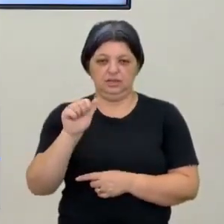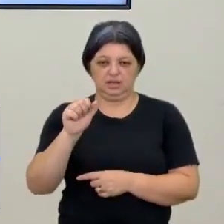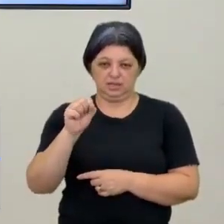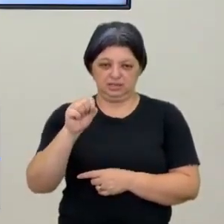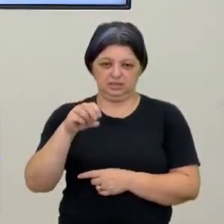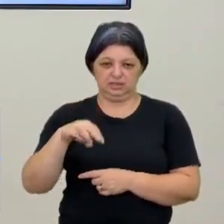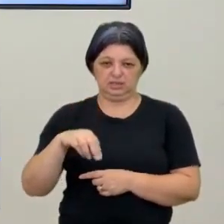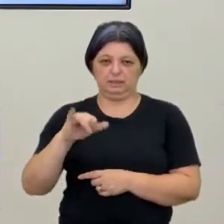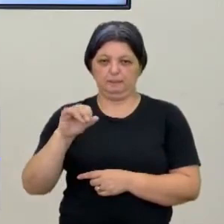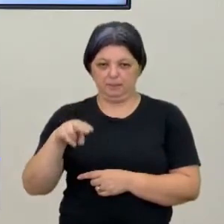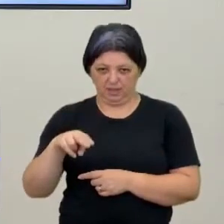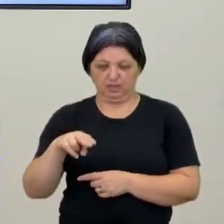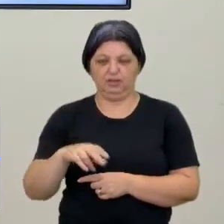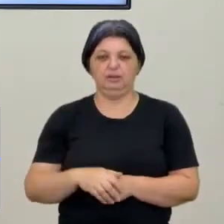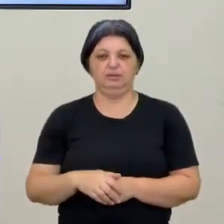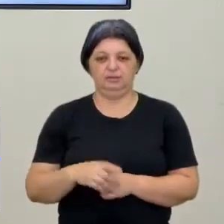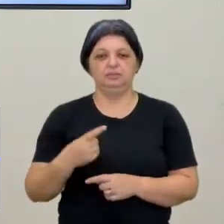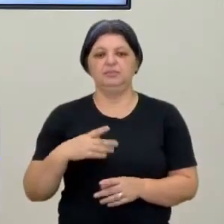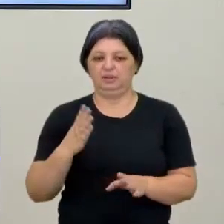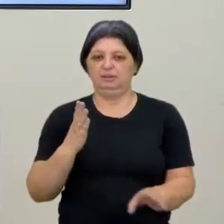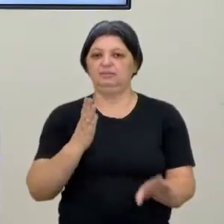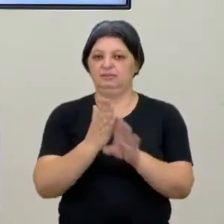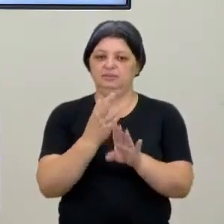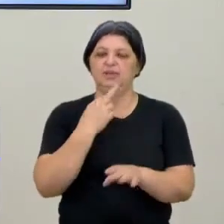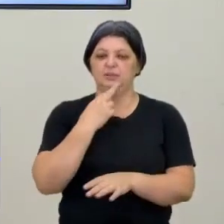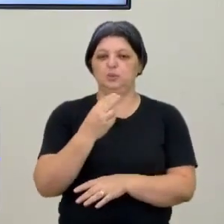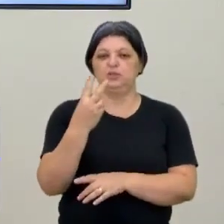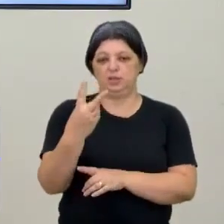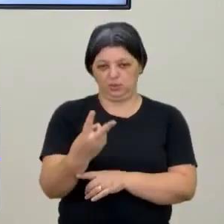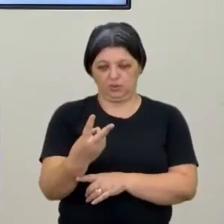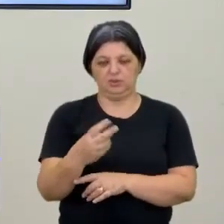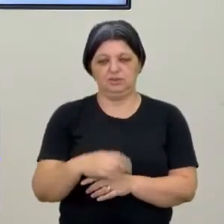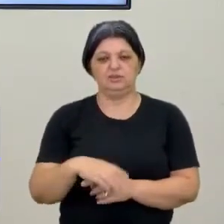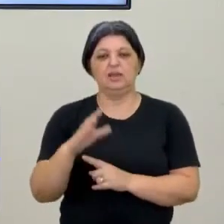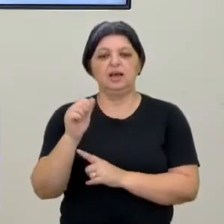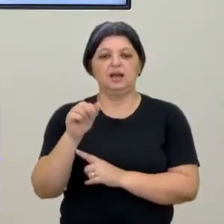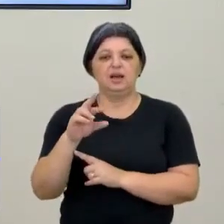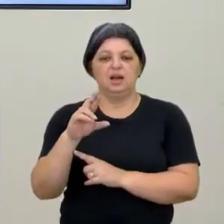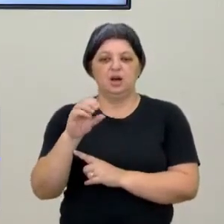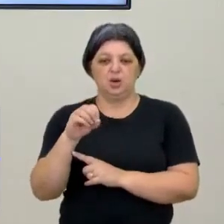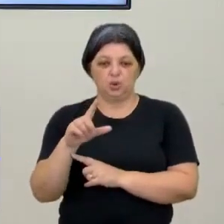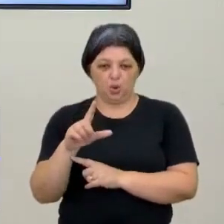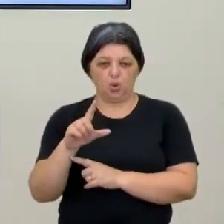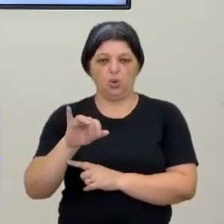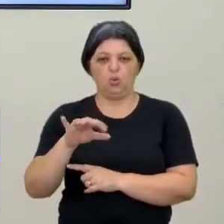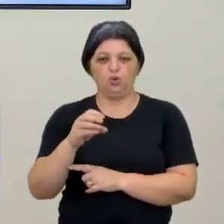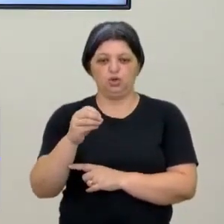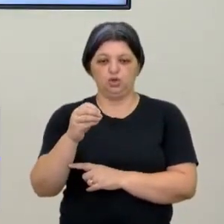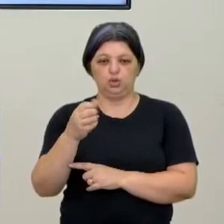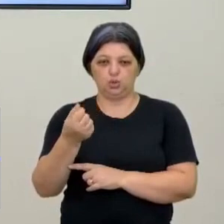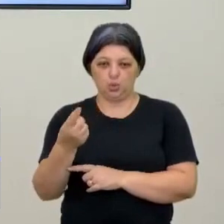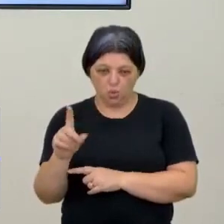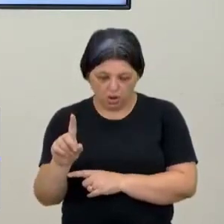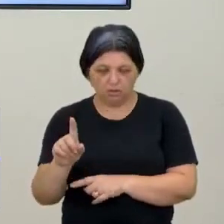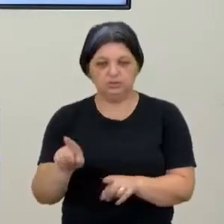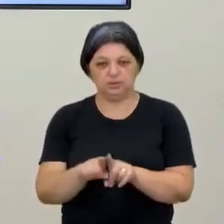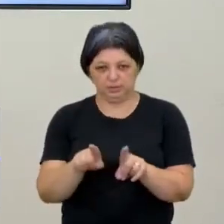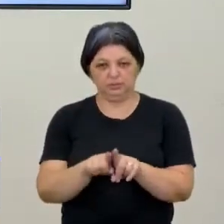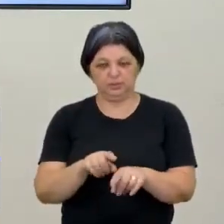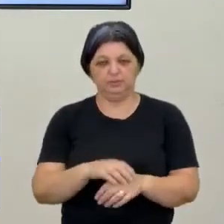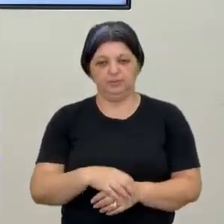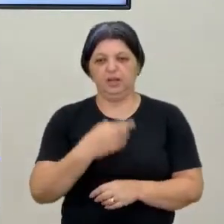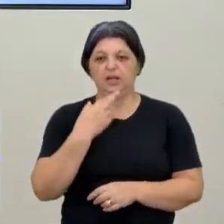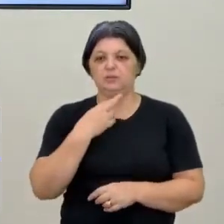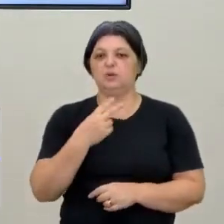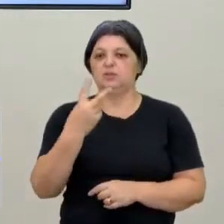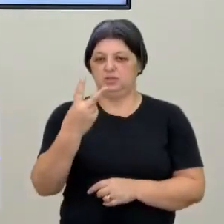aqui, mas por fim ela achou 2 também. Carol, a Sara, o Lucas, o João Henrique, todos vocês disseram 2. E é isso mesmo, e o Tom também